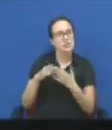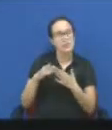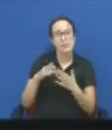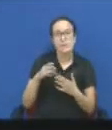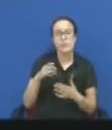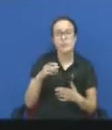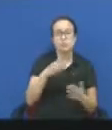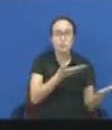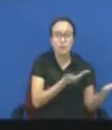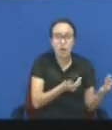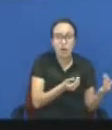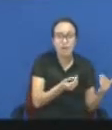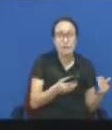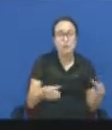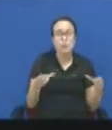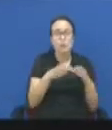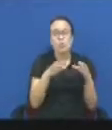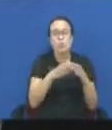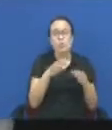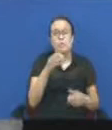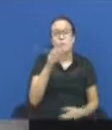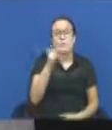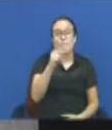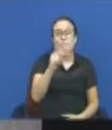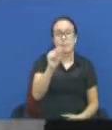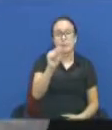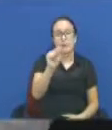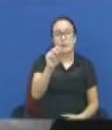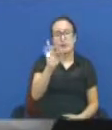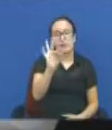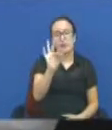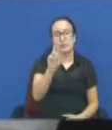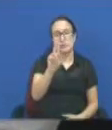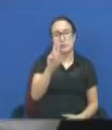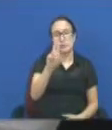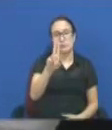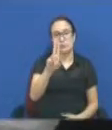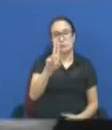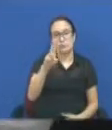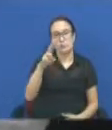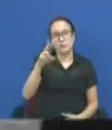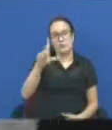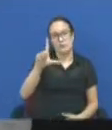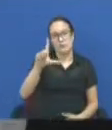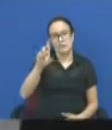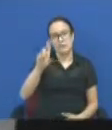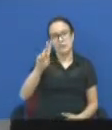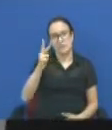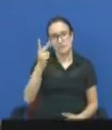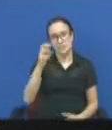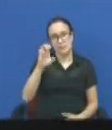patrulheiros, para poder aprender como funciona o legislativo e a tomar gosto pela política.